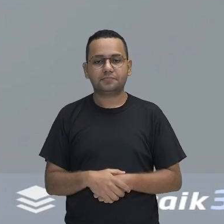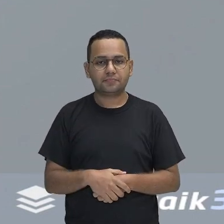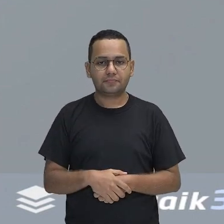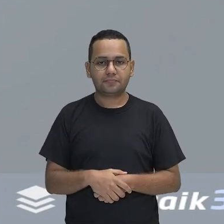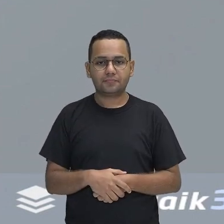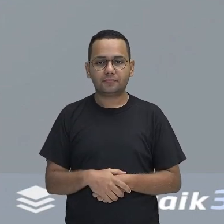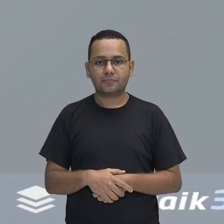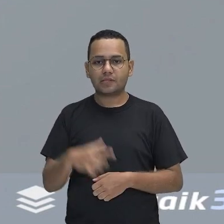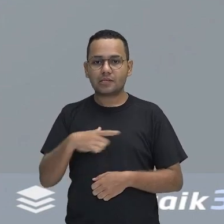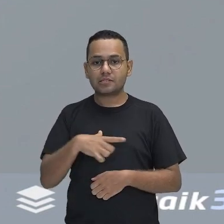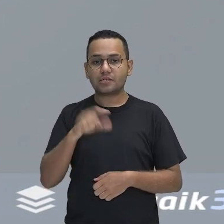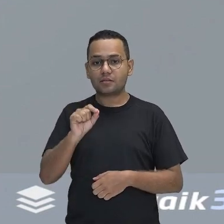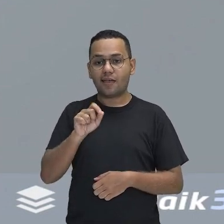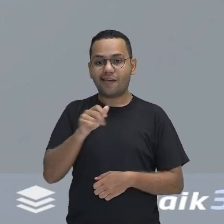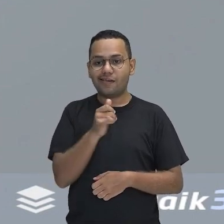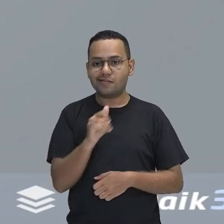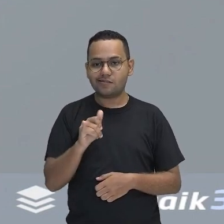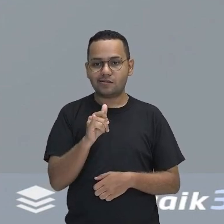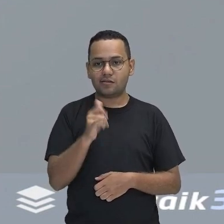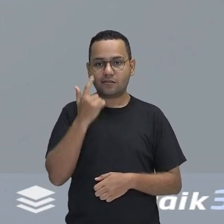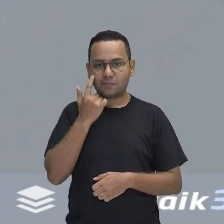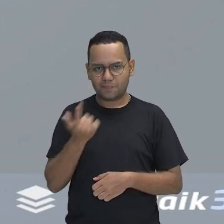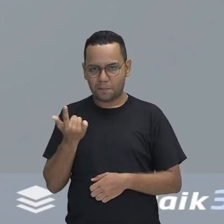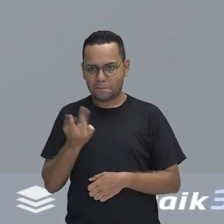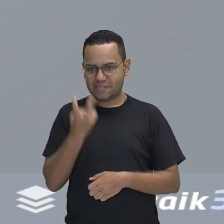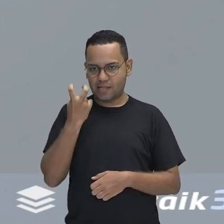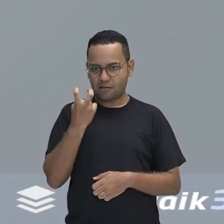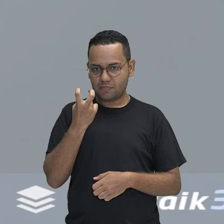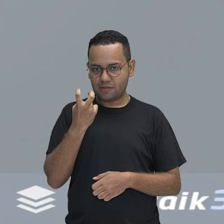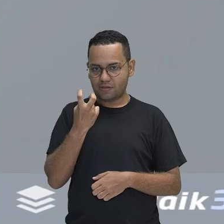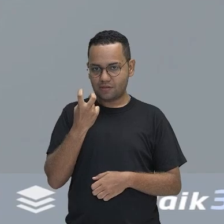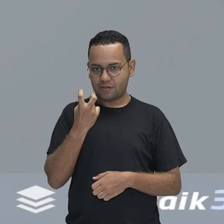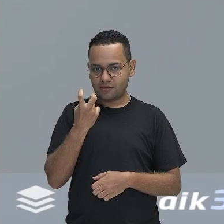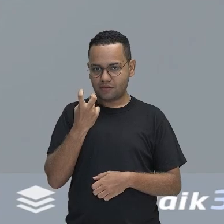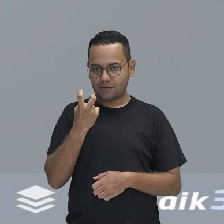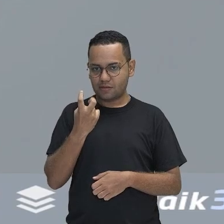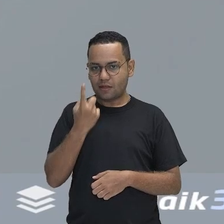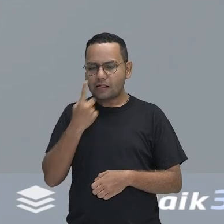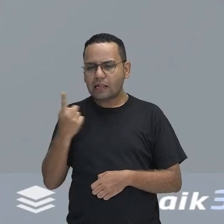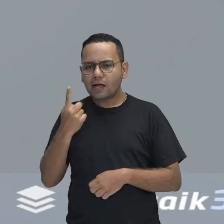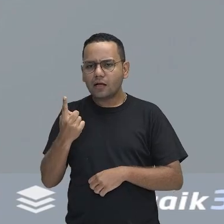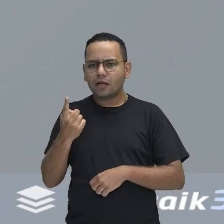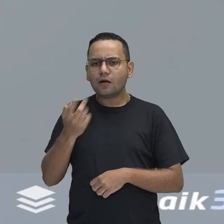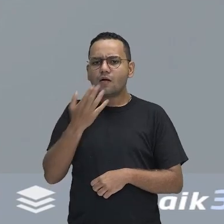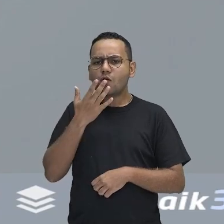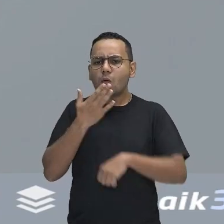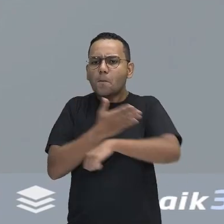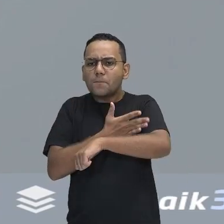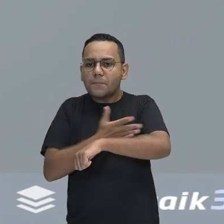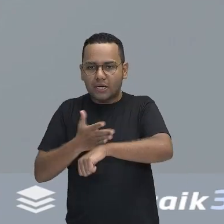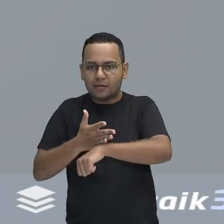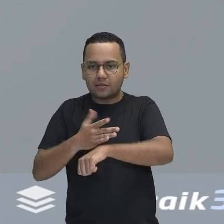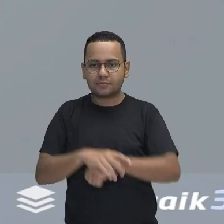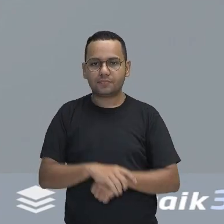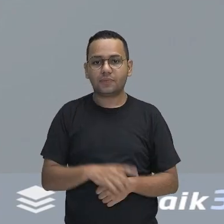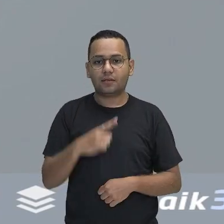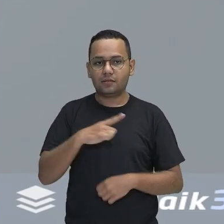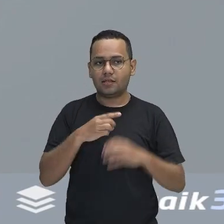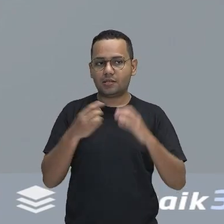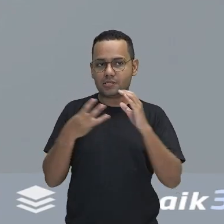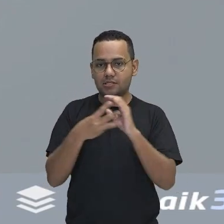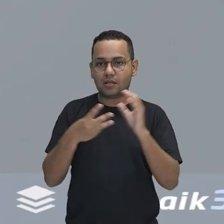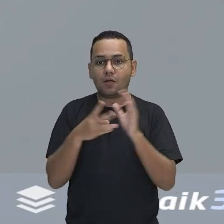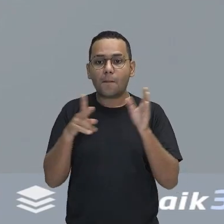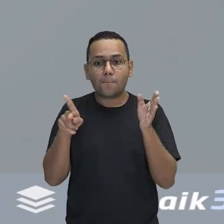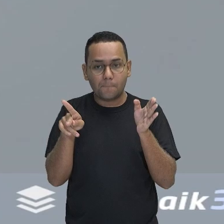impulso elétrico. Esse impulso elétrico ocorre por um conjunto de células especializadas